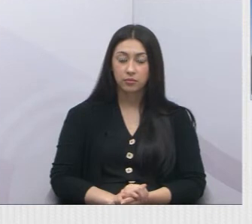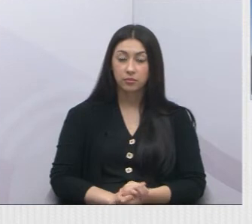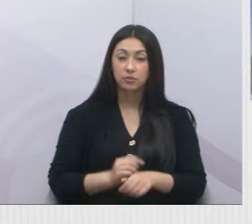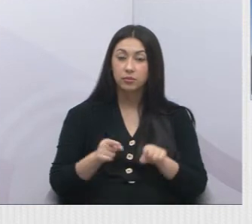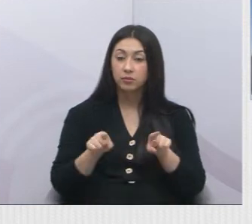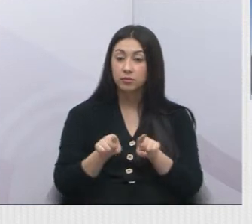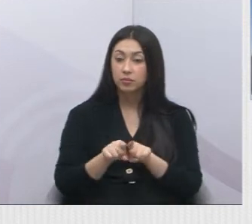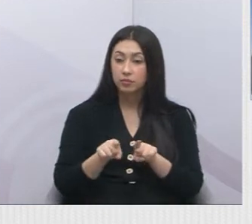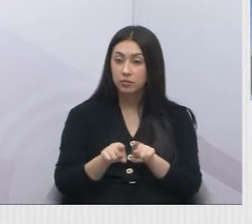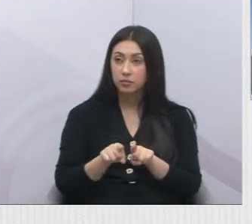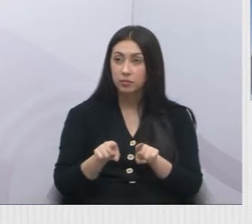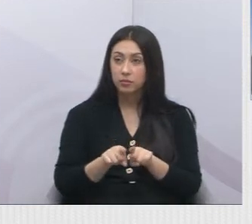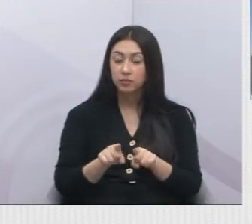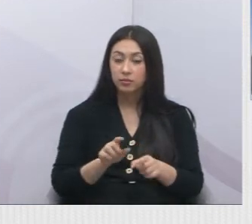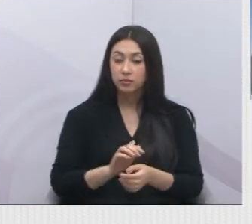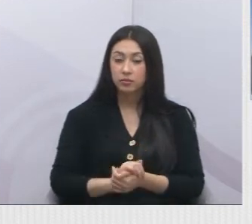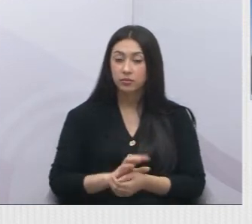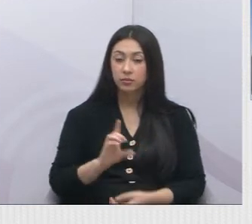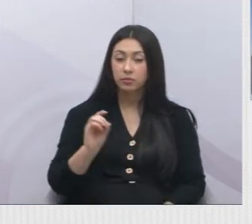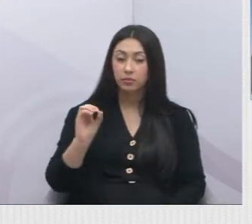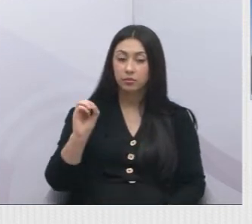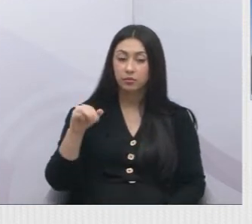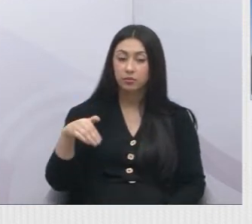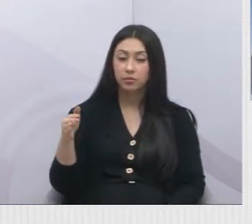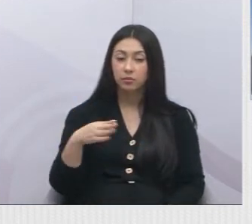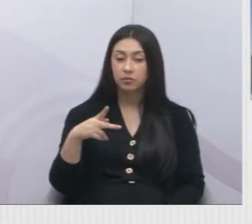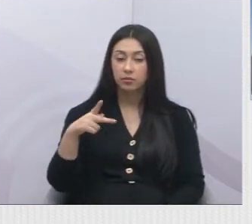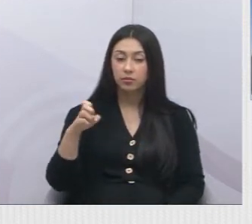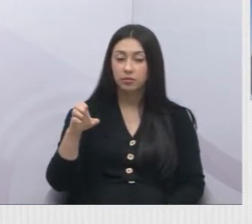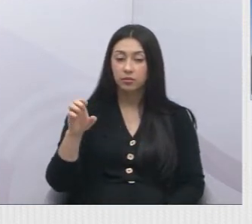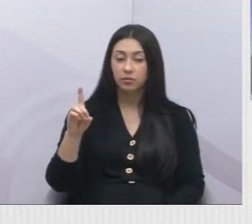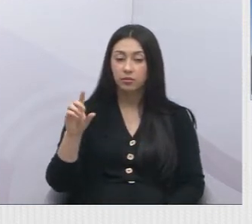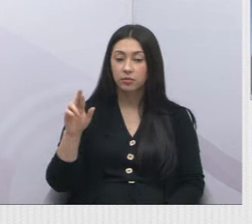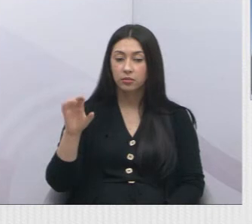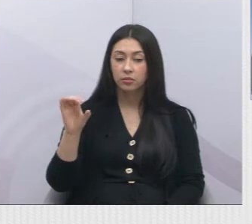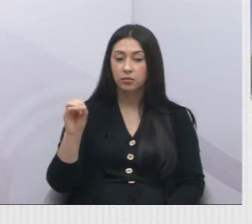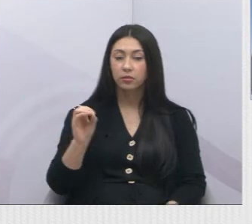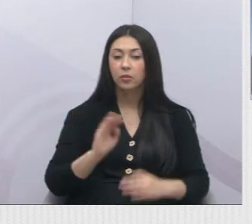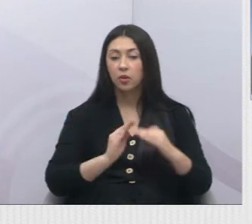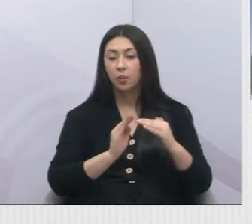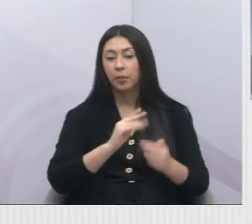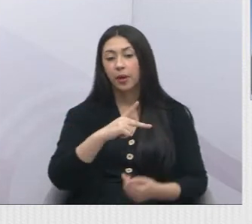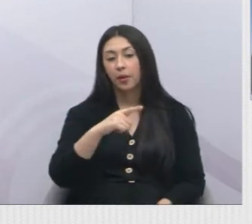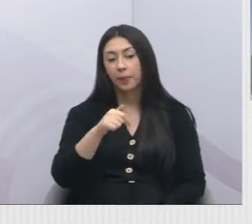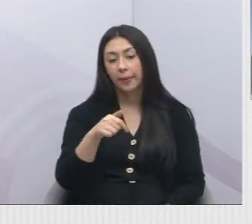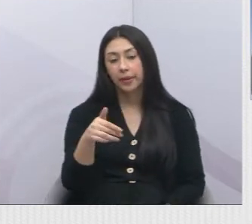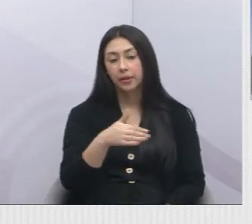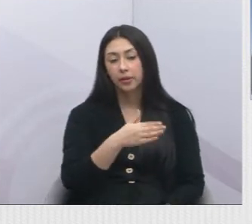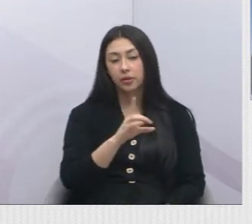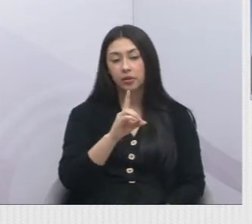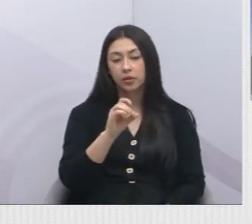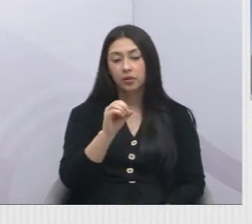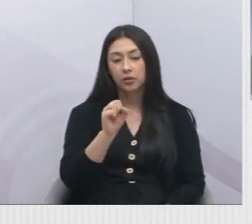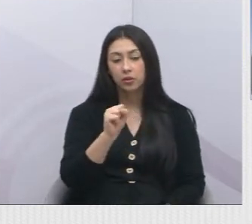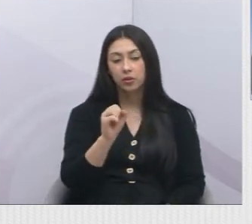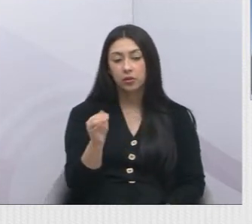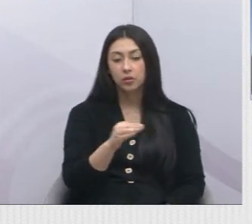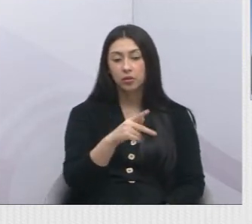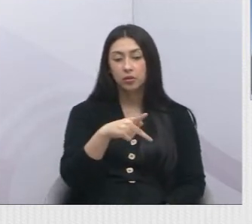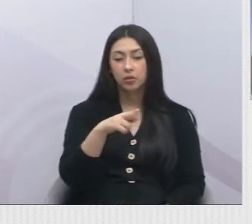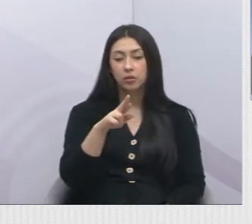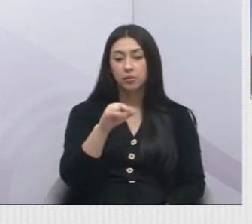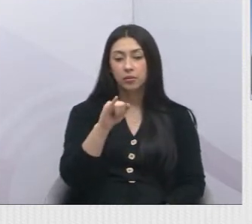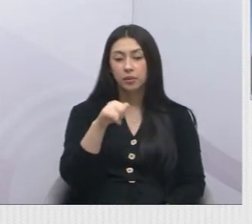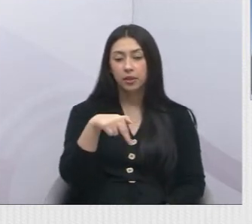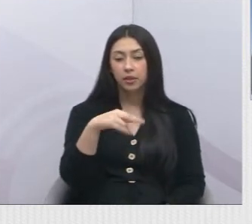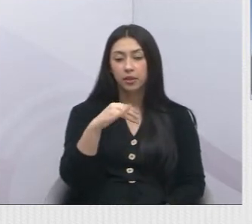Também ali na Dom Pedro I, o Justiceiro, no Parque dos Príncipes, quero agradecer a equipe de Juarez,